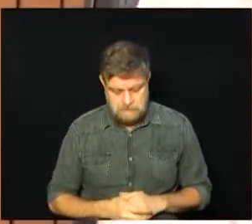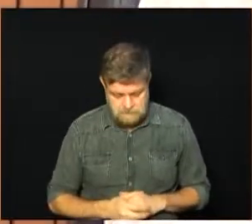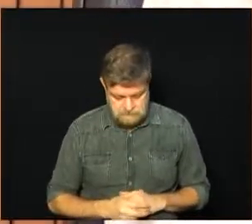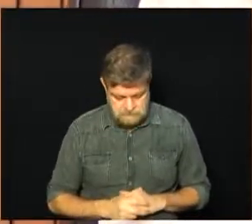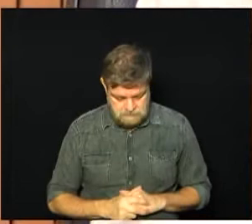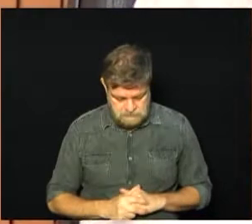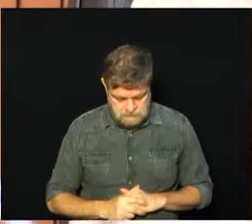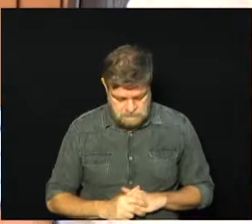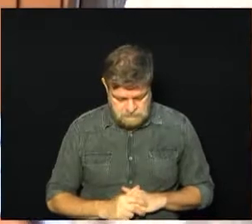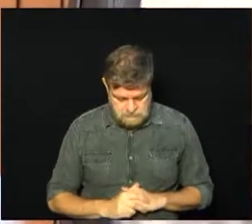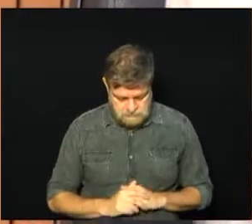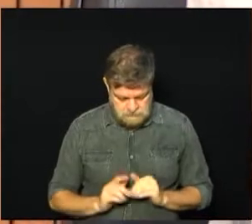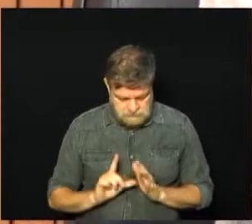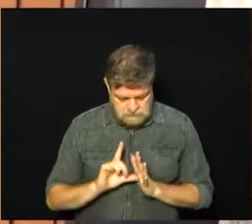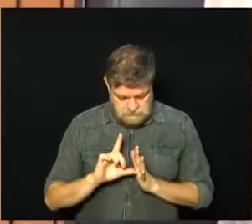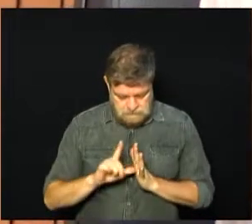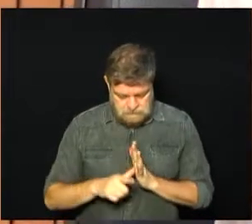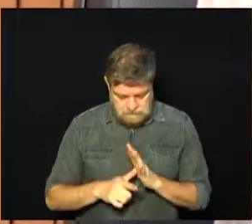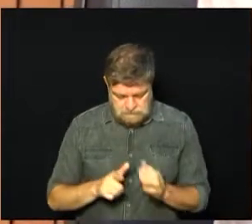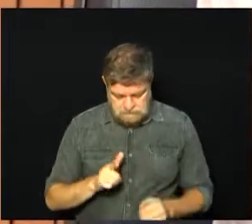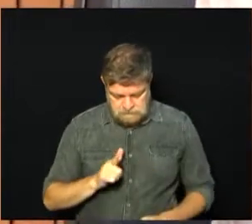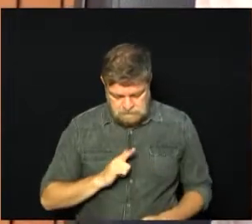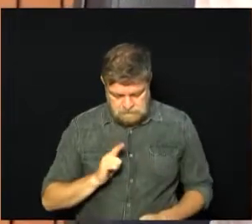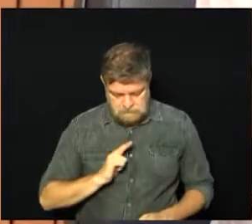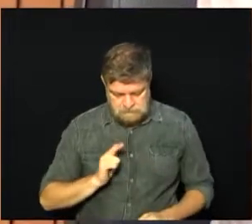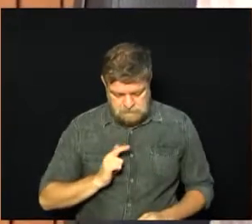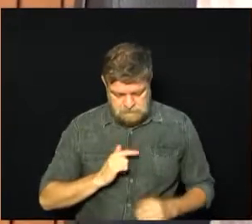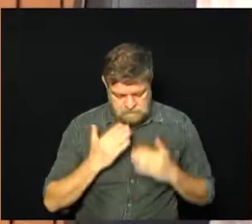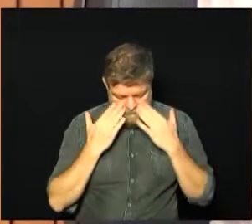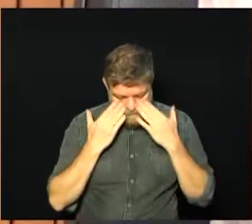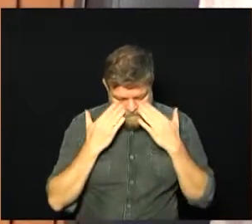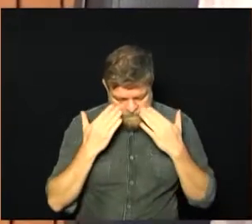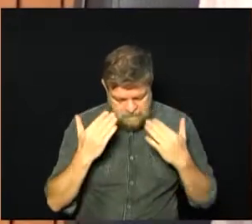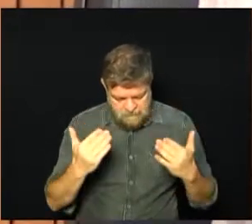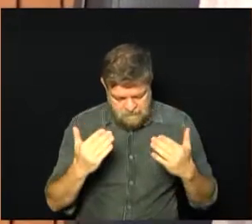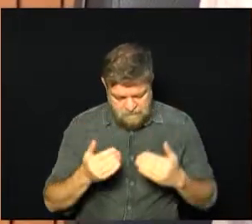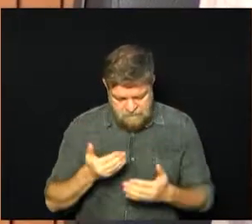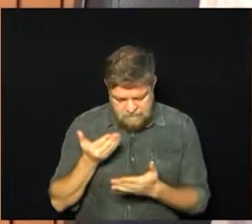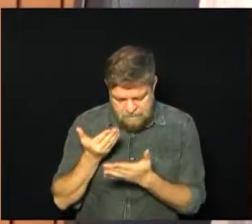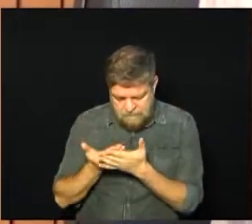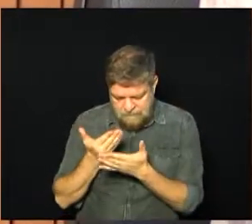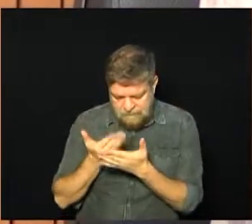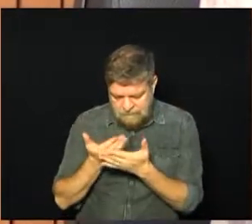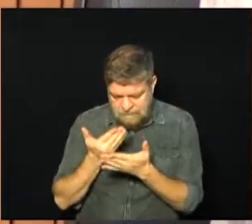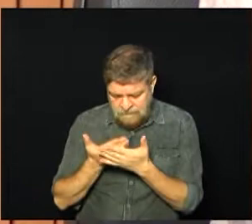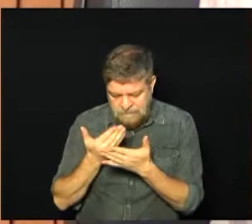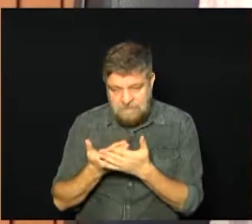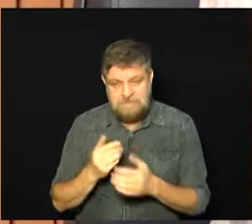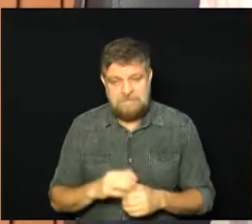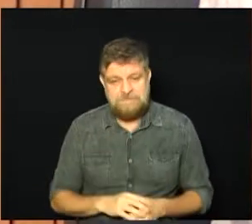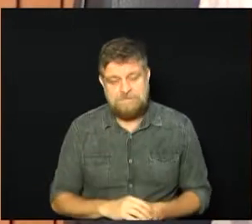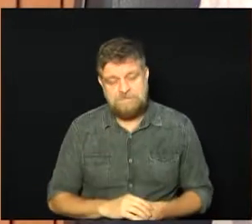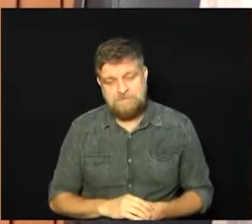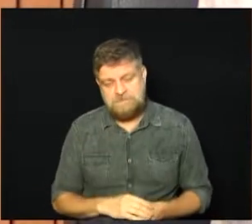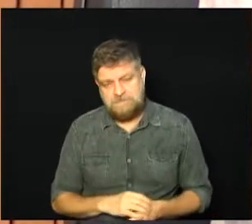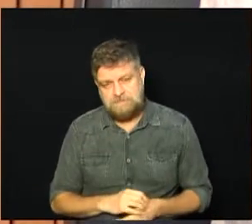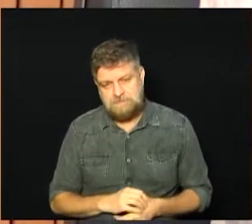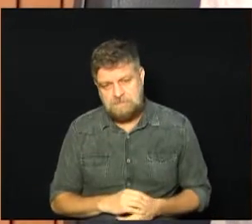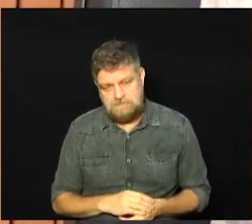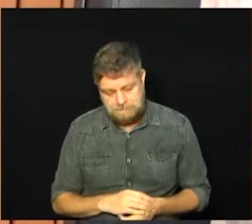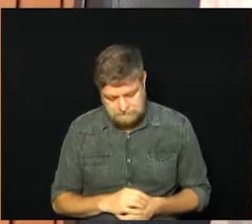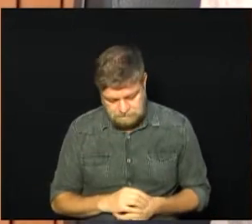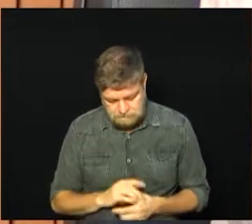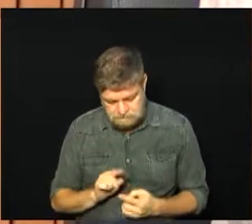Na sequência, teremos uma exposição dos estudos que estão sendo feitos para